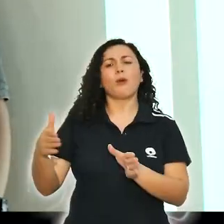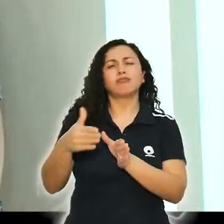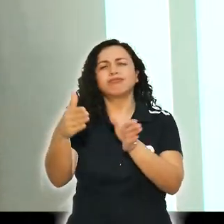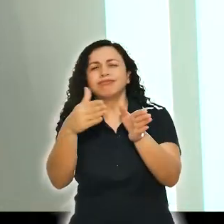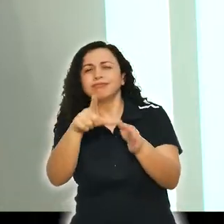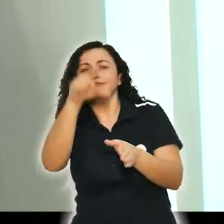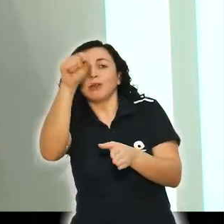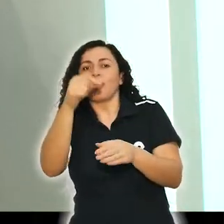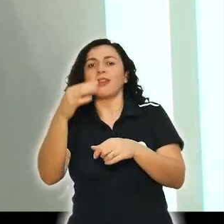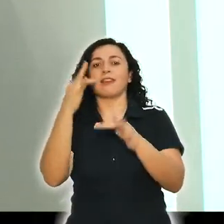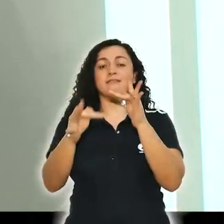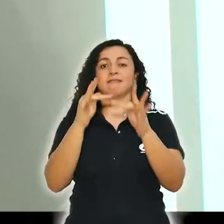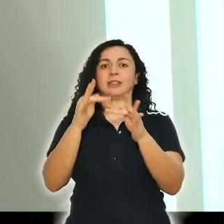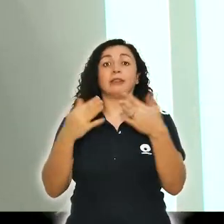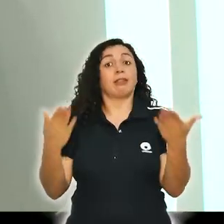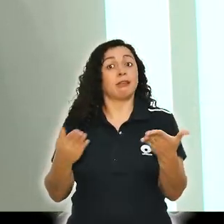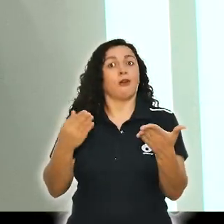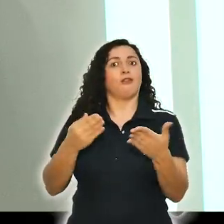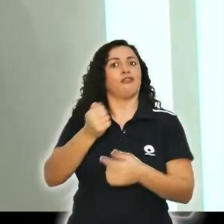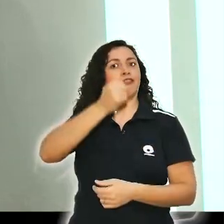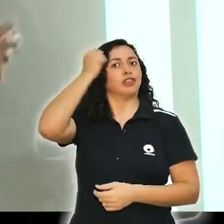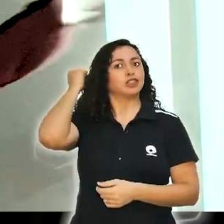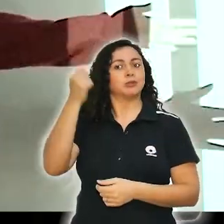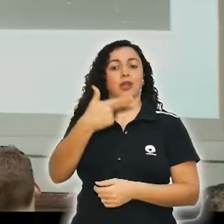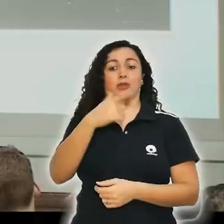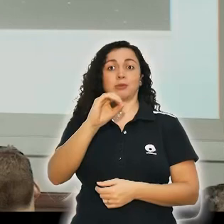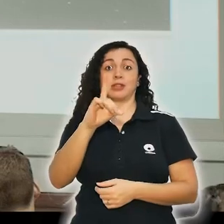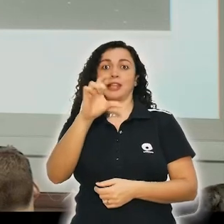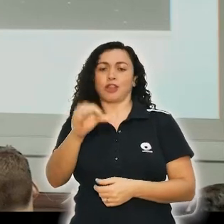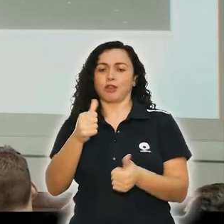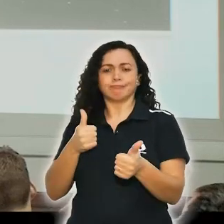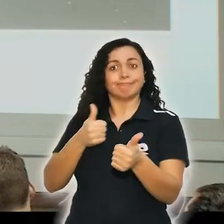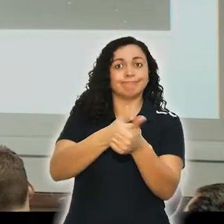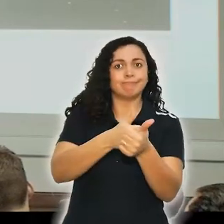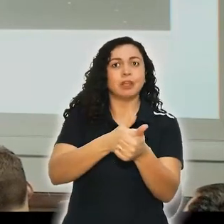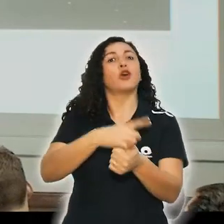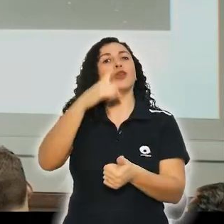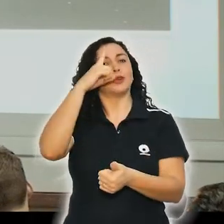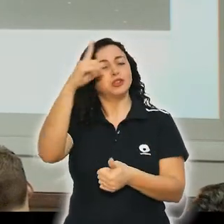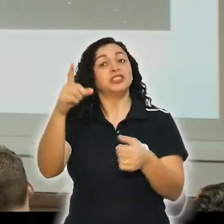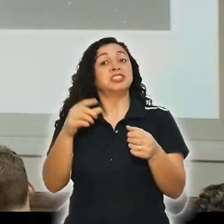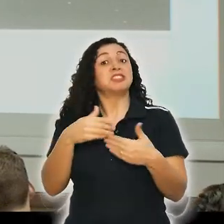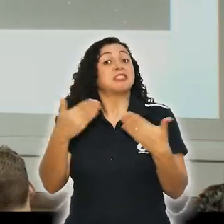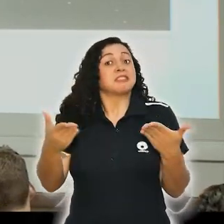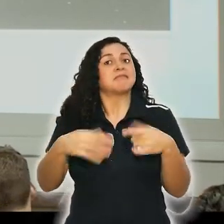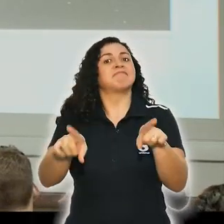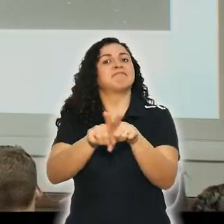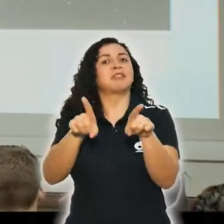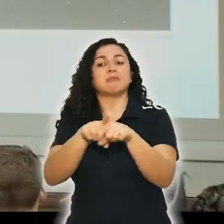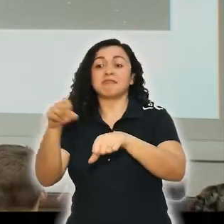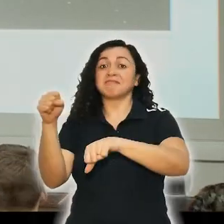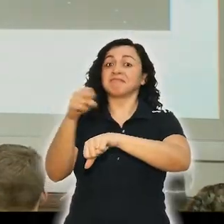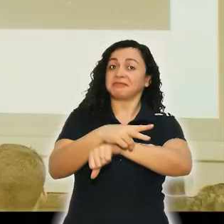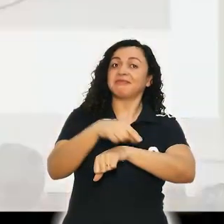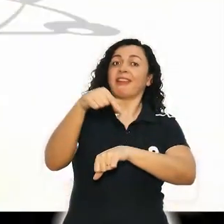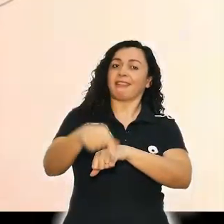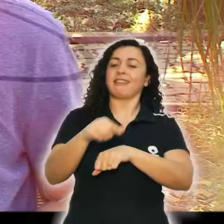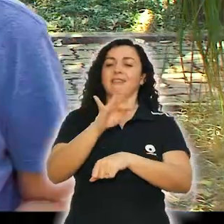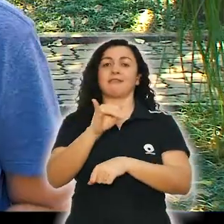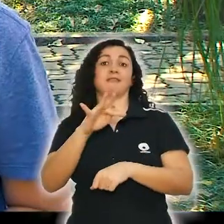E já que o vestibular 2019 da Unicamp está aí, um dia poderão fazer parte do time do Física nas